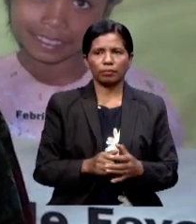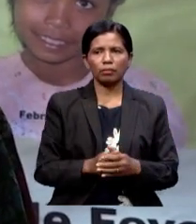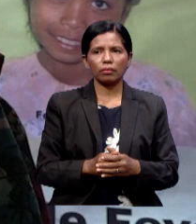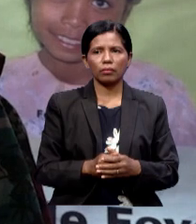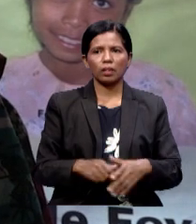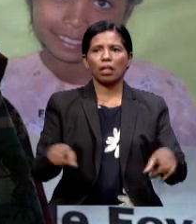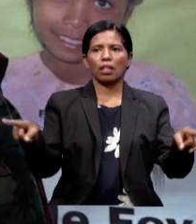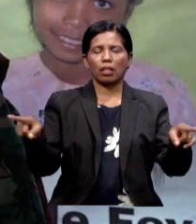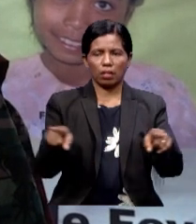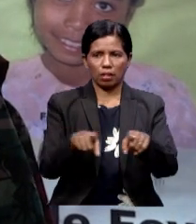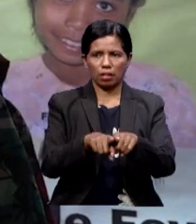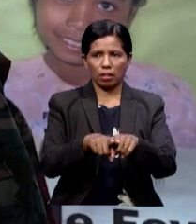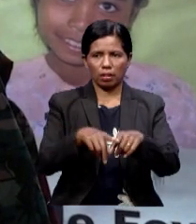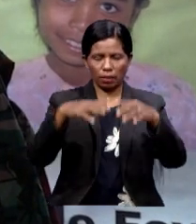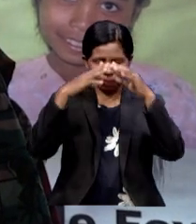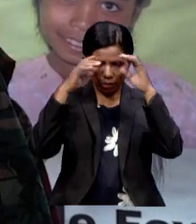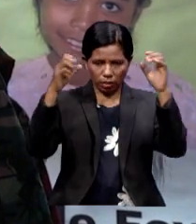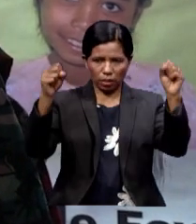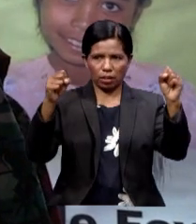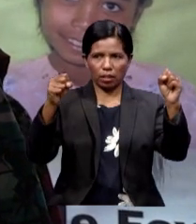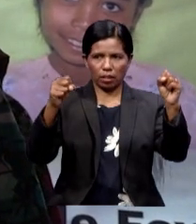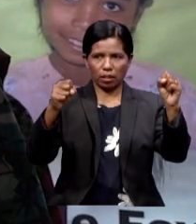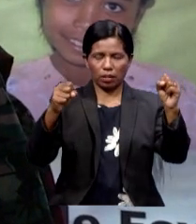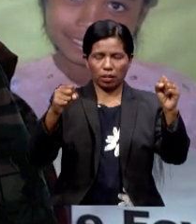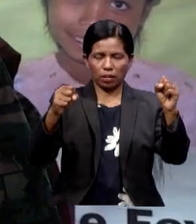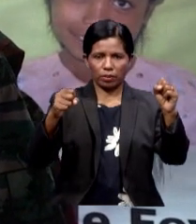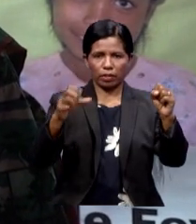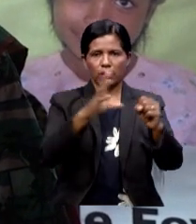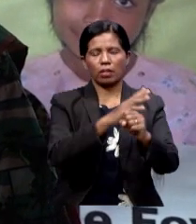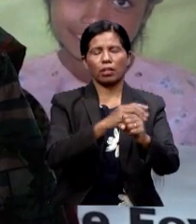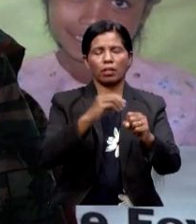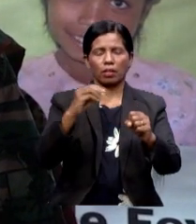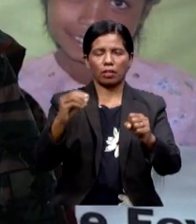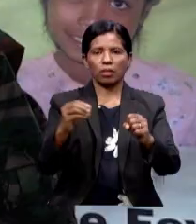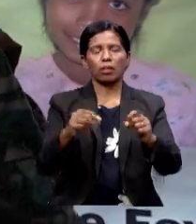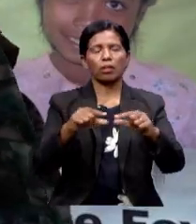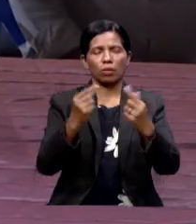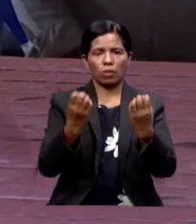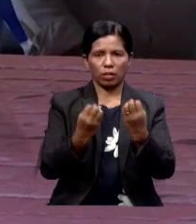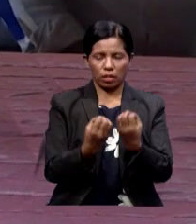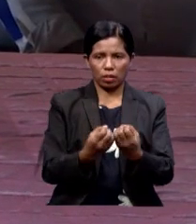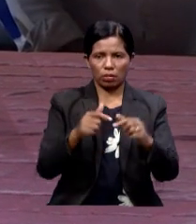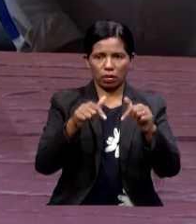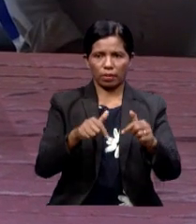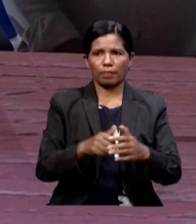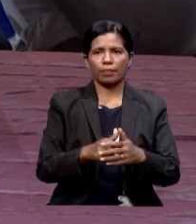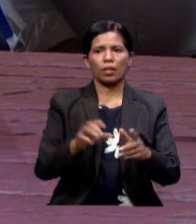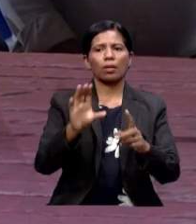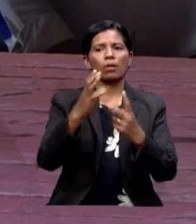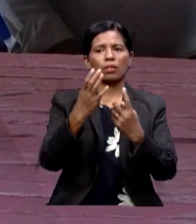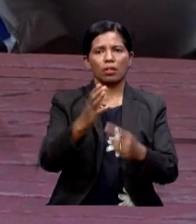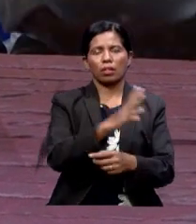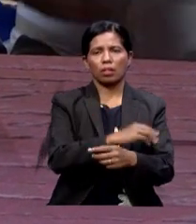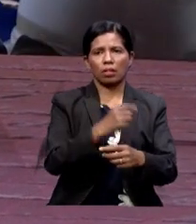sai presidente, fundador da Fundação Topones, né? Conselho de Administração Fundação